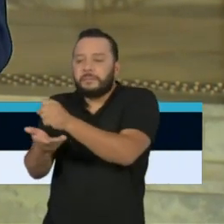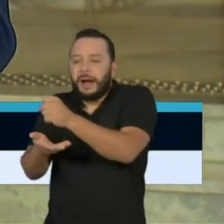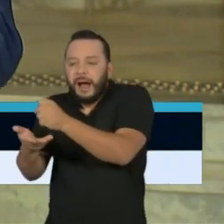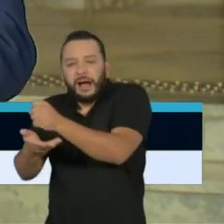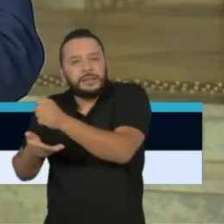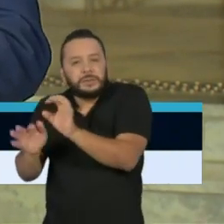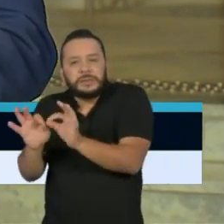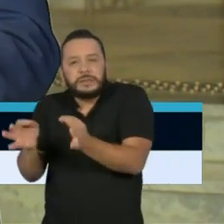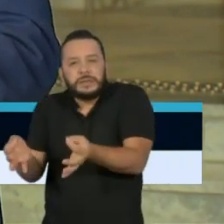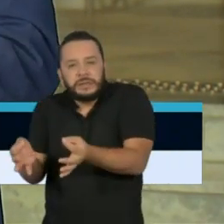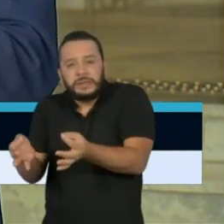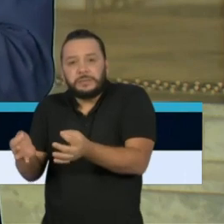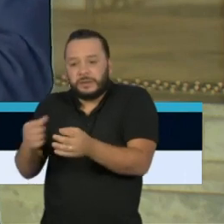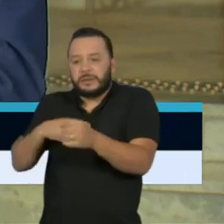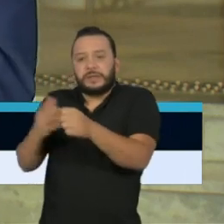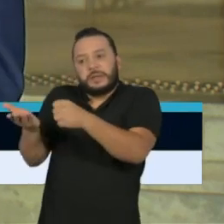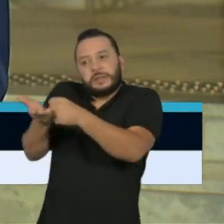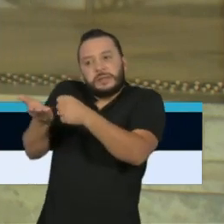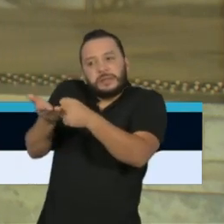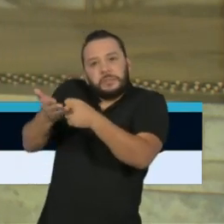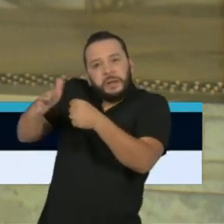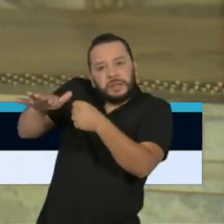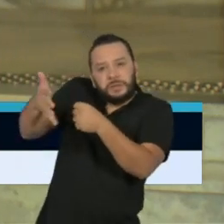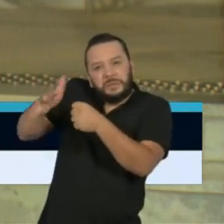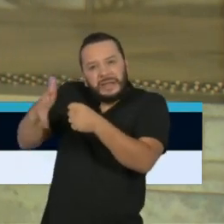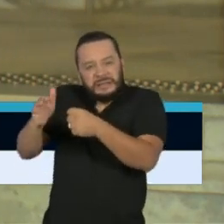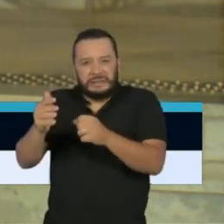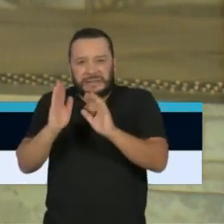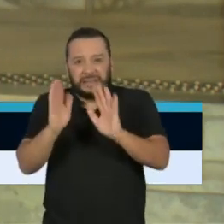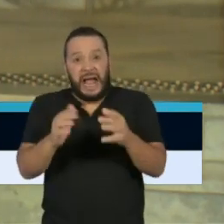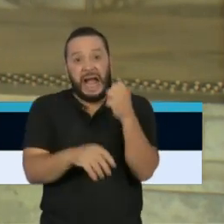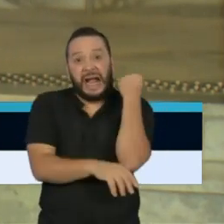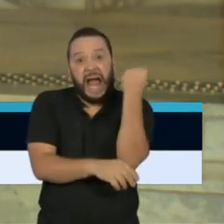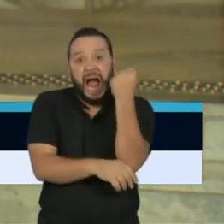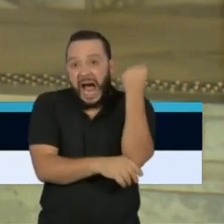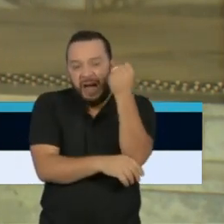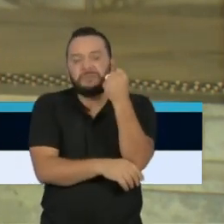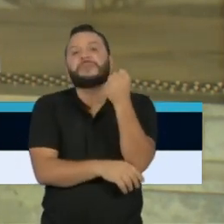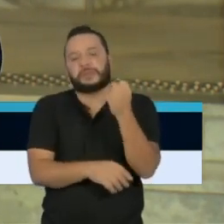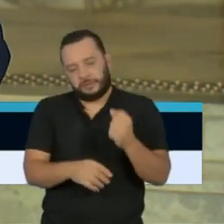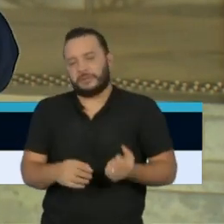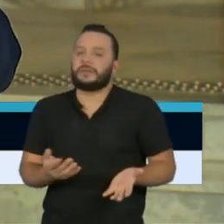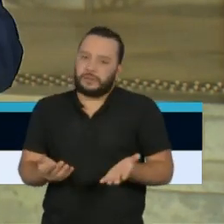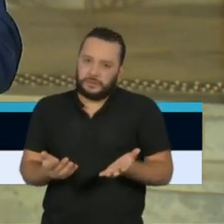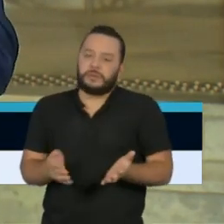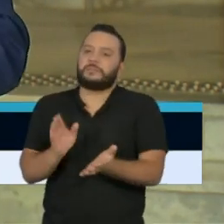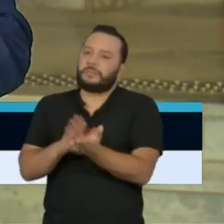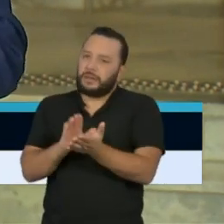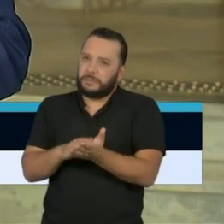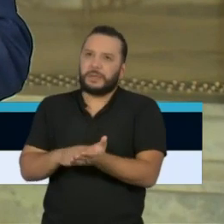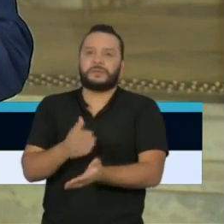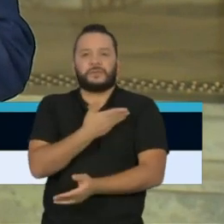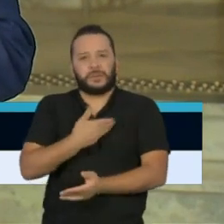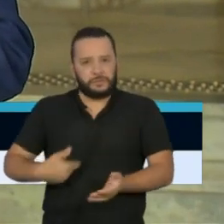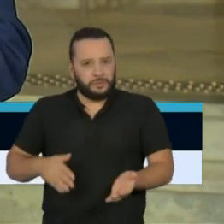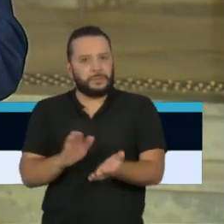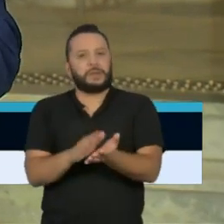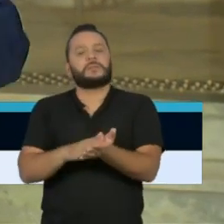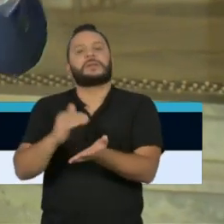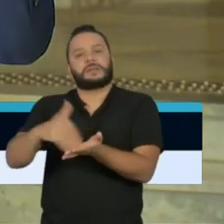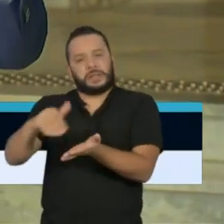a atenção intermediária e quem é a média complexidade. A ida e a volta. Parabéns, governador, parabéns,